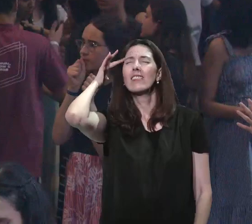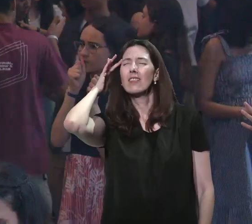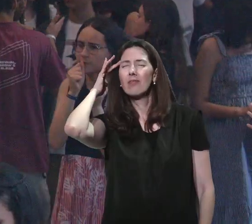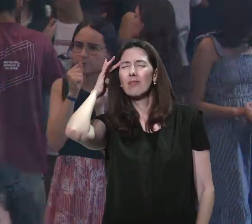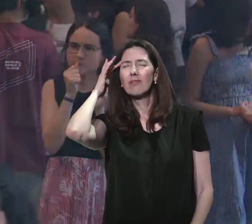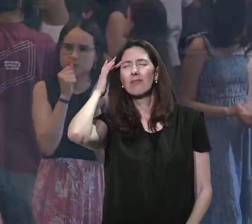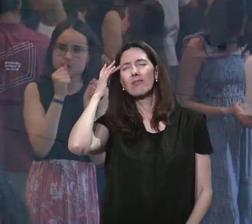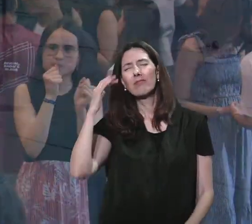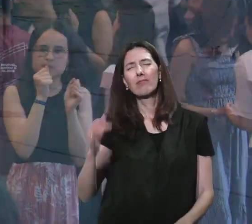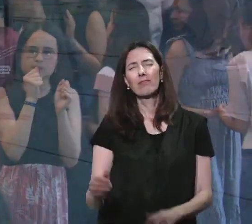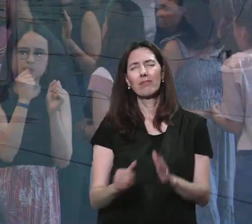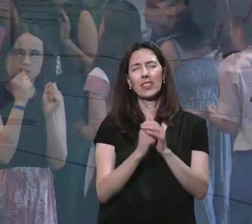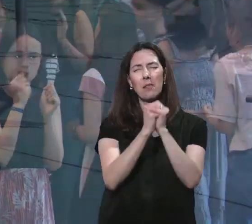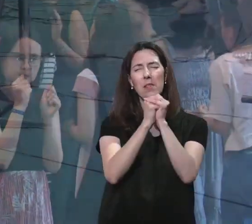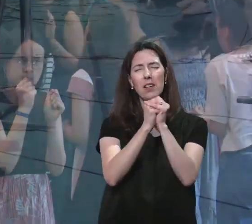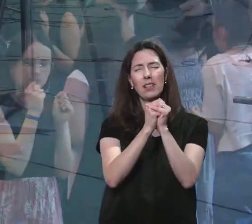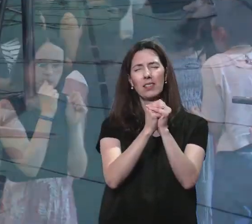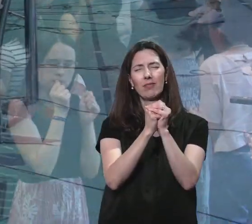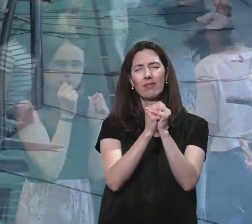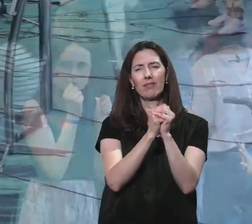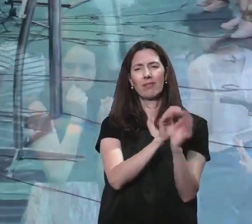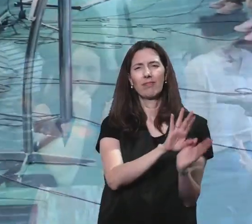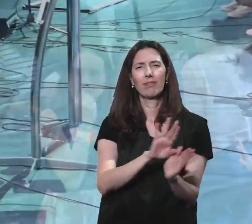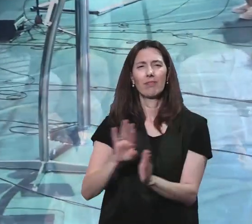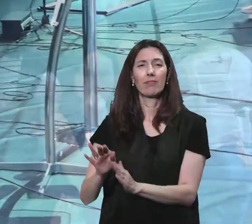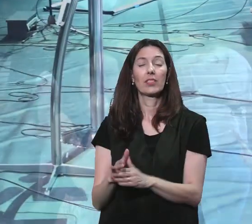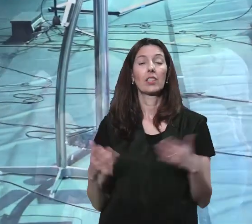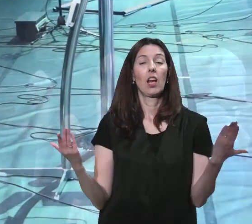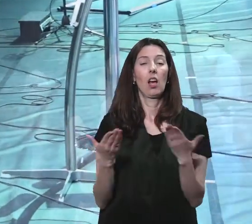Nós vamos fazer o último momento de oração.